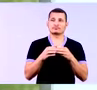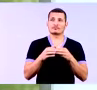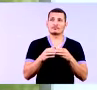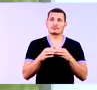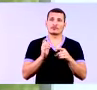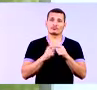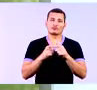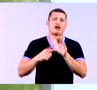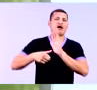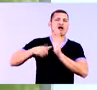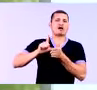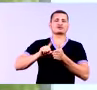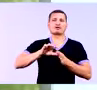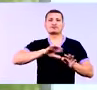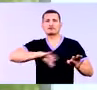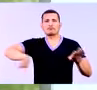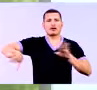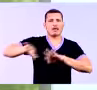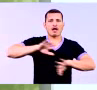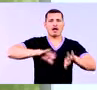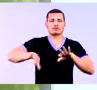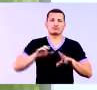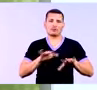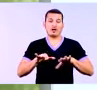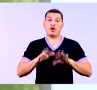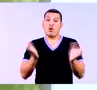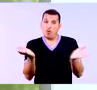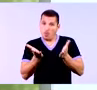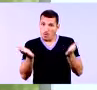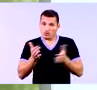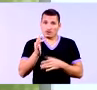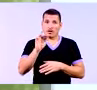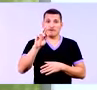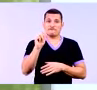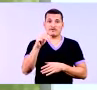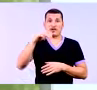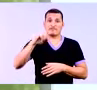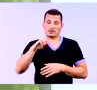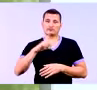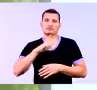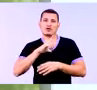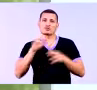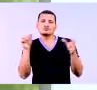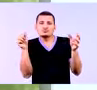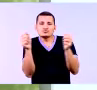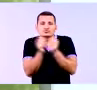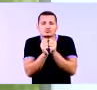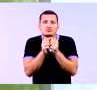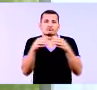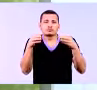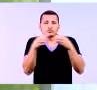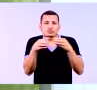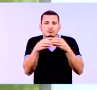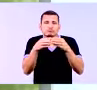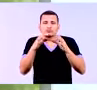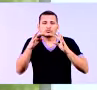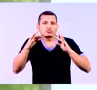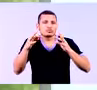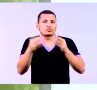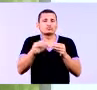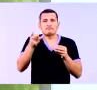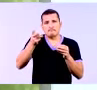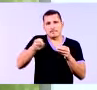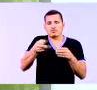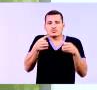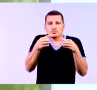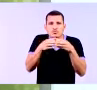programar separadamente, hoje um framework me entrega isso junto, todas elas em um mesmo